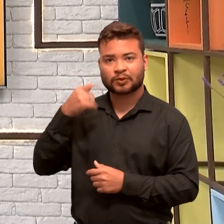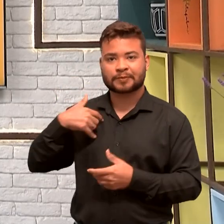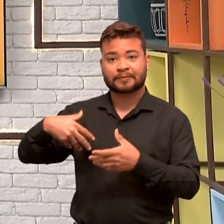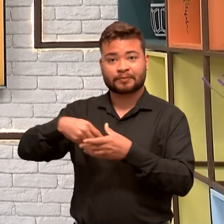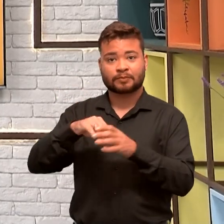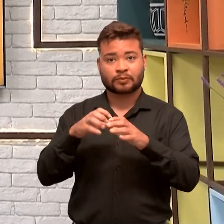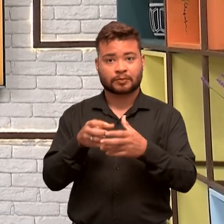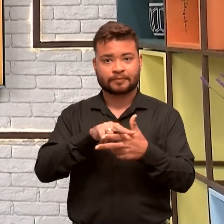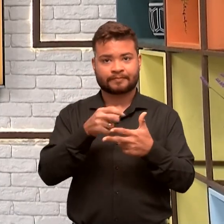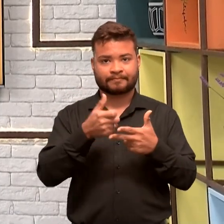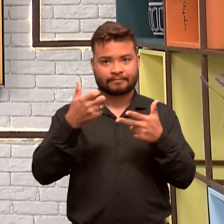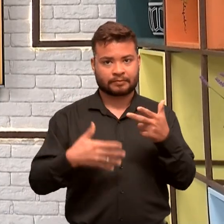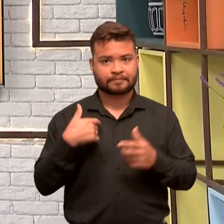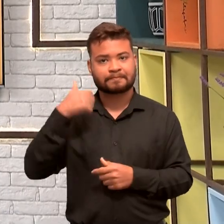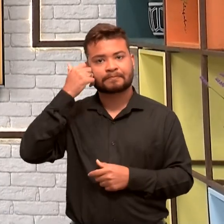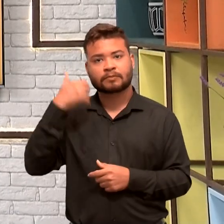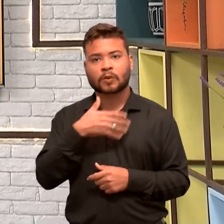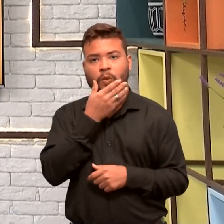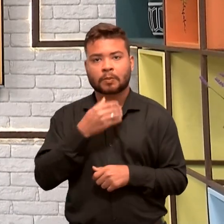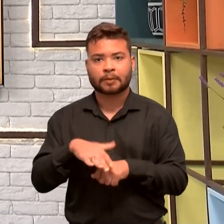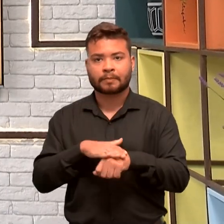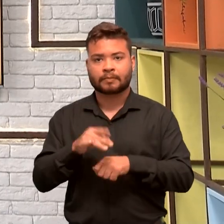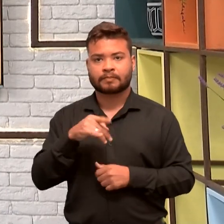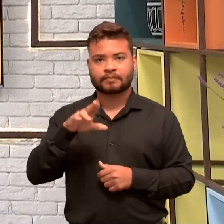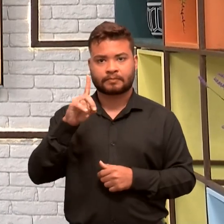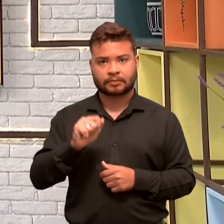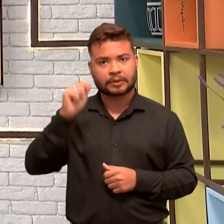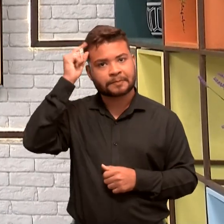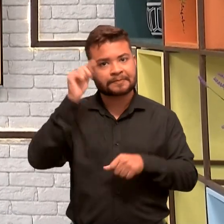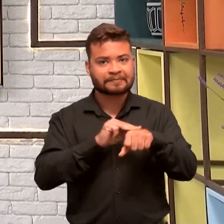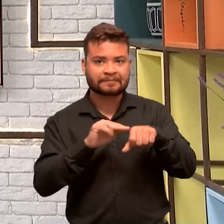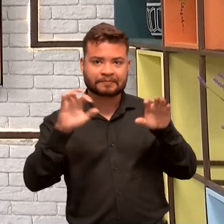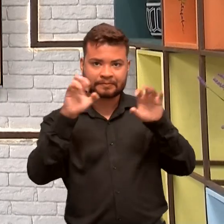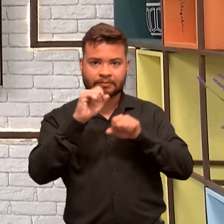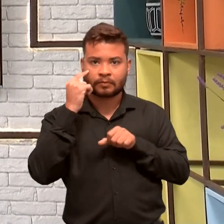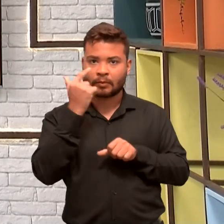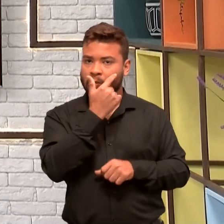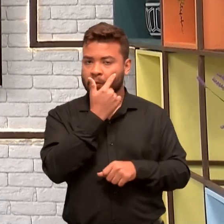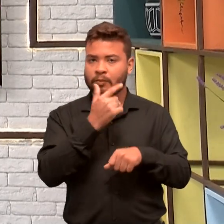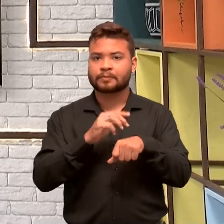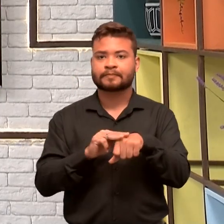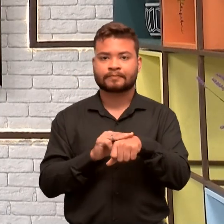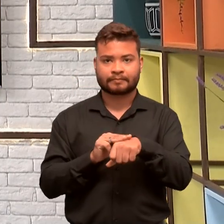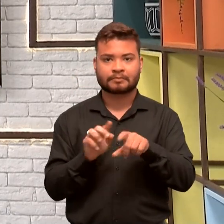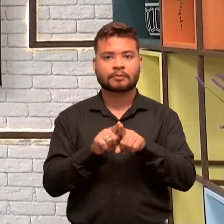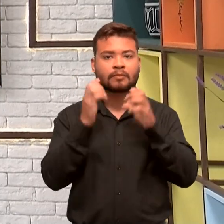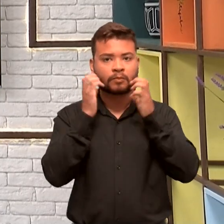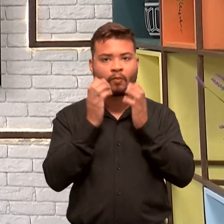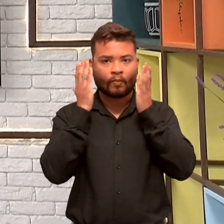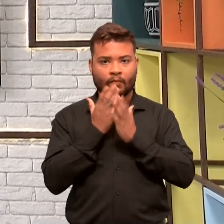do Labitave. Ele se descreve como um homem de pele parda, com cabelos castanhos escuros, olhos castanhos e tem barba